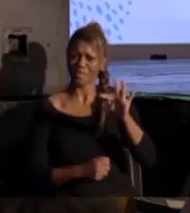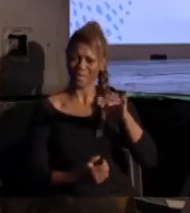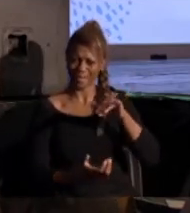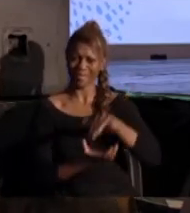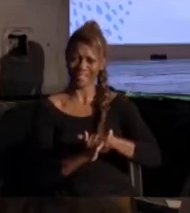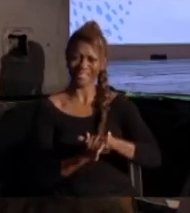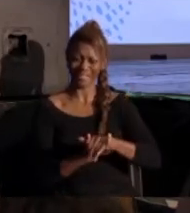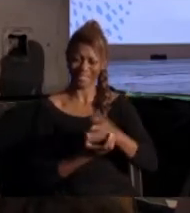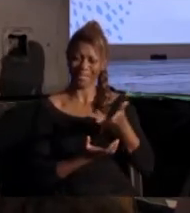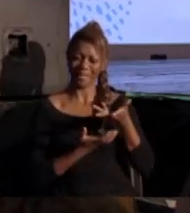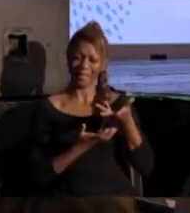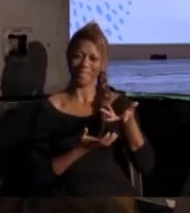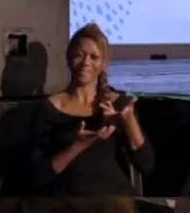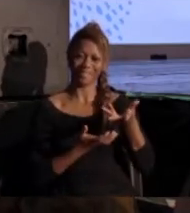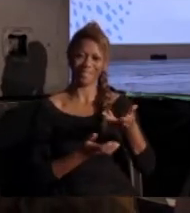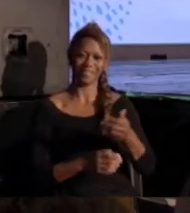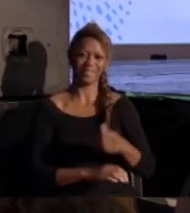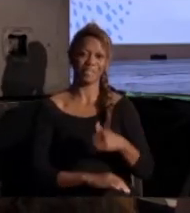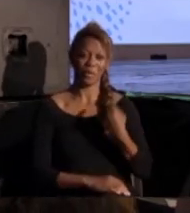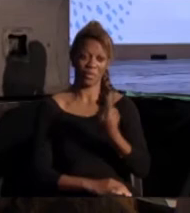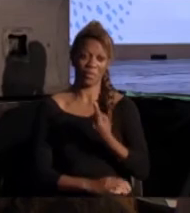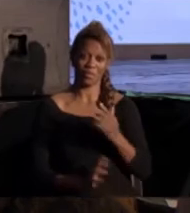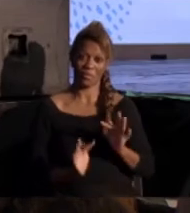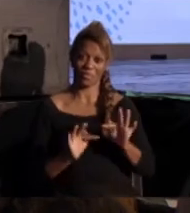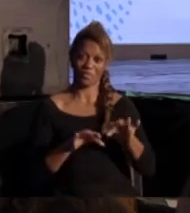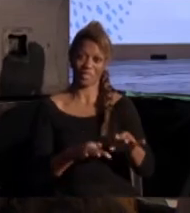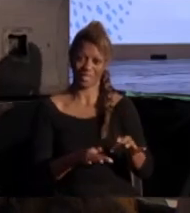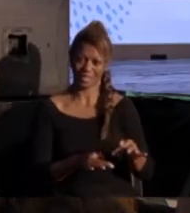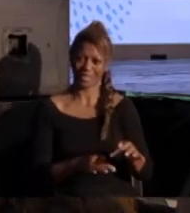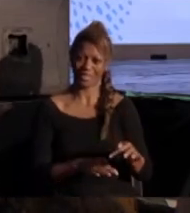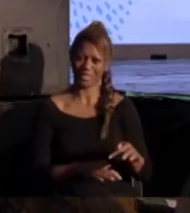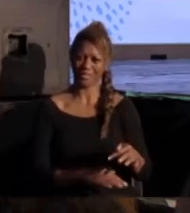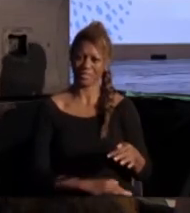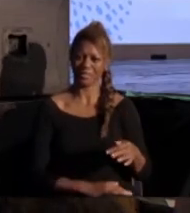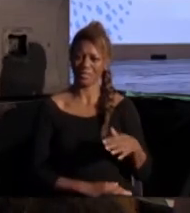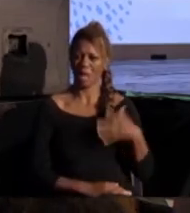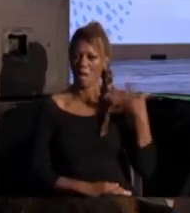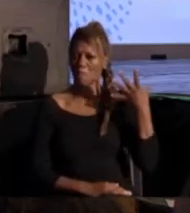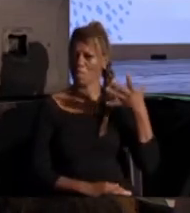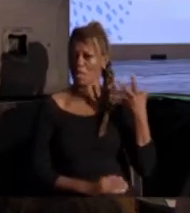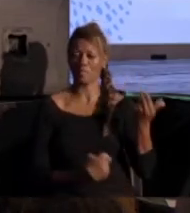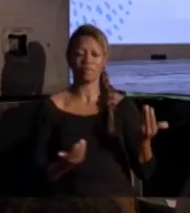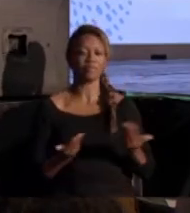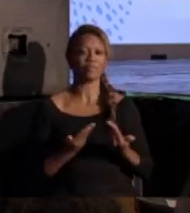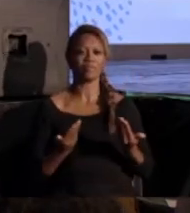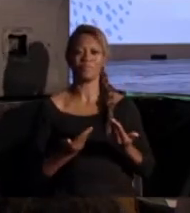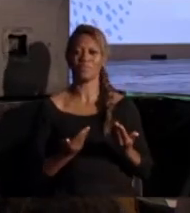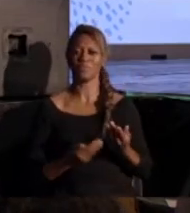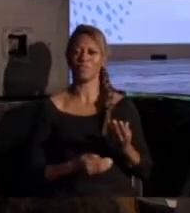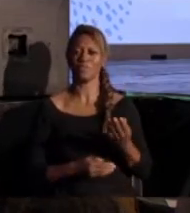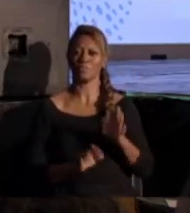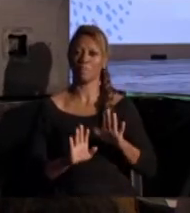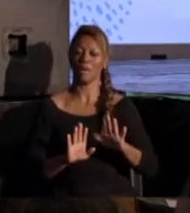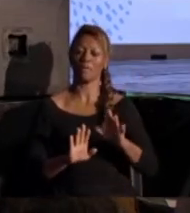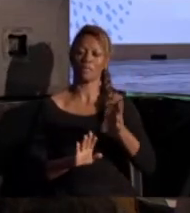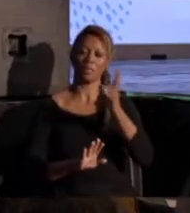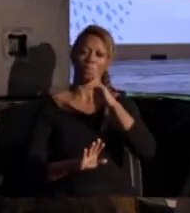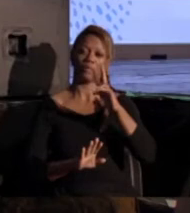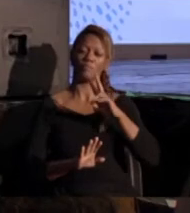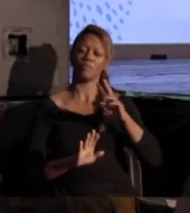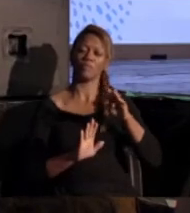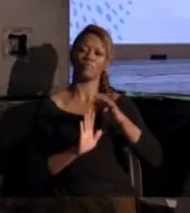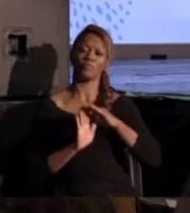tá? À vontade. Então, a gente encerra a nossa atividade de hoje. Lembrando que na